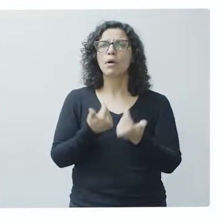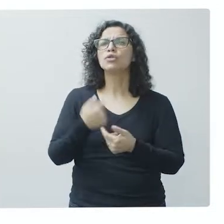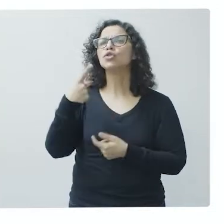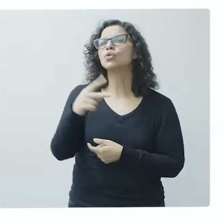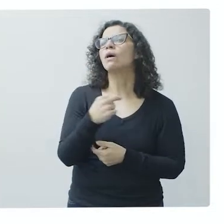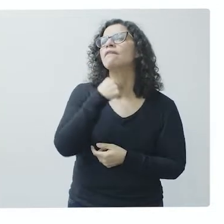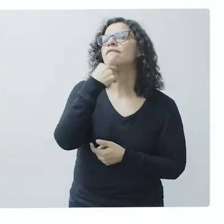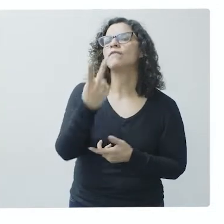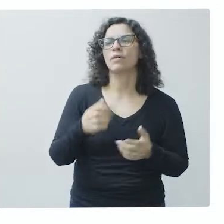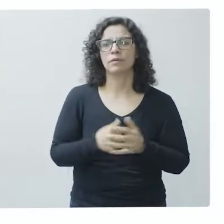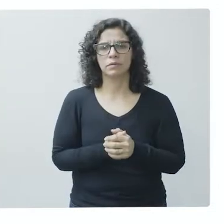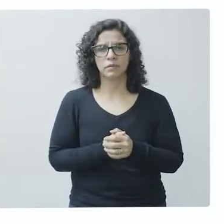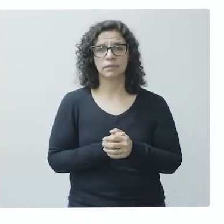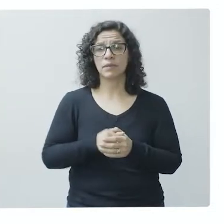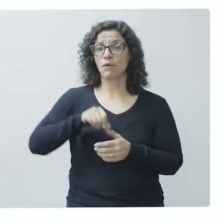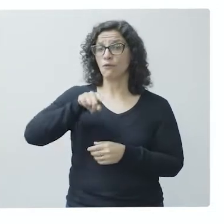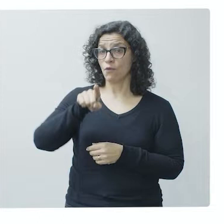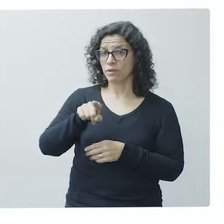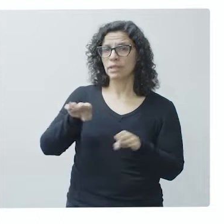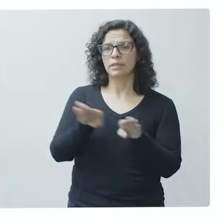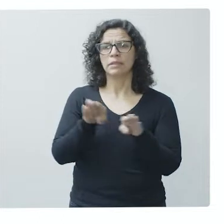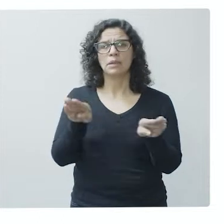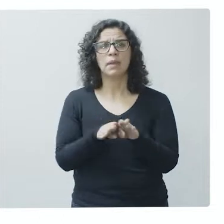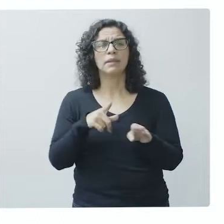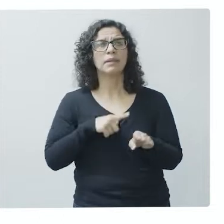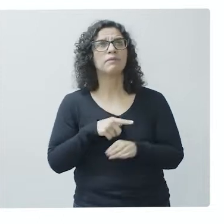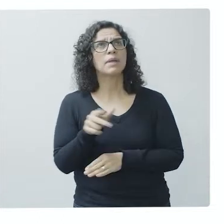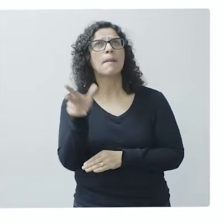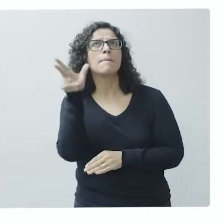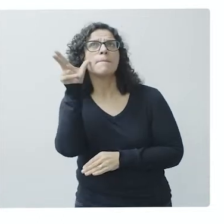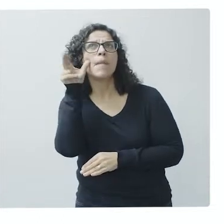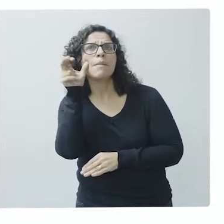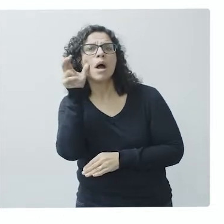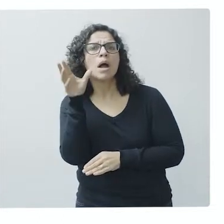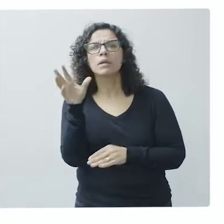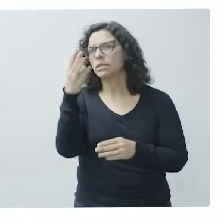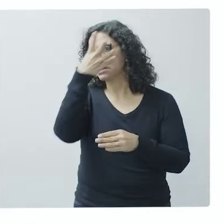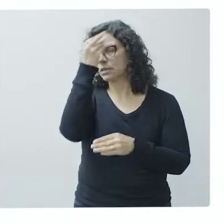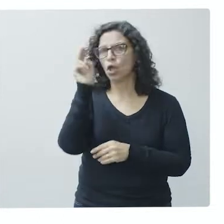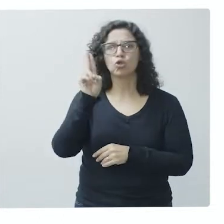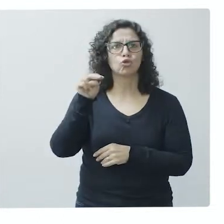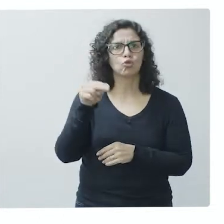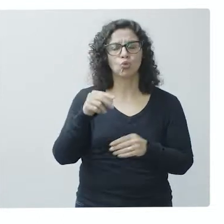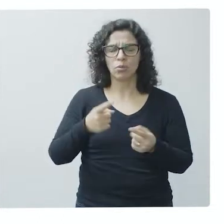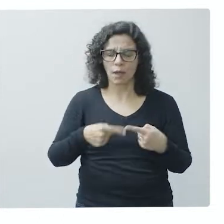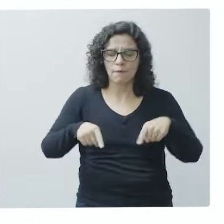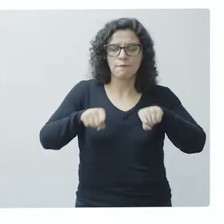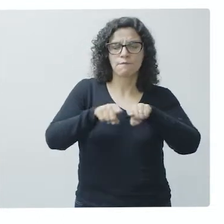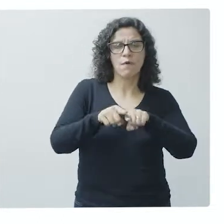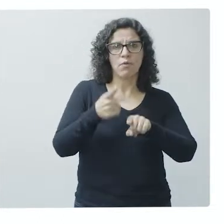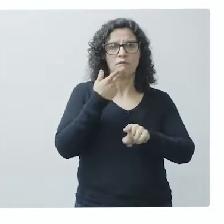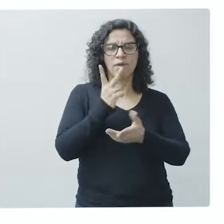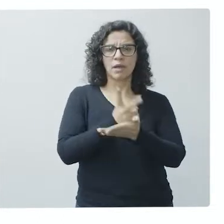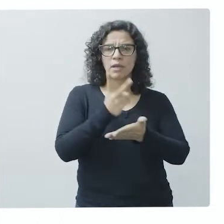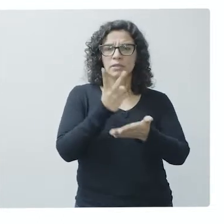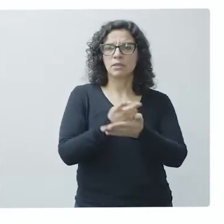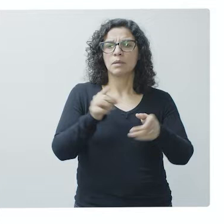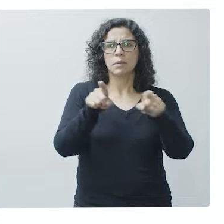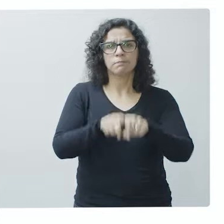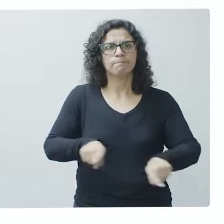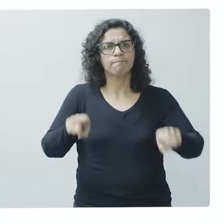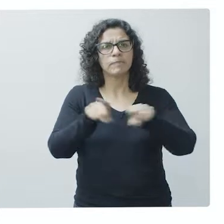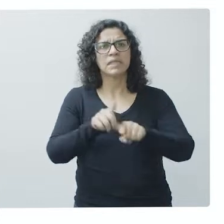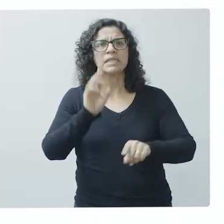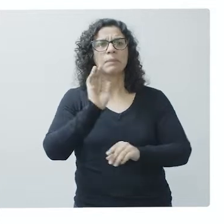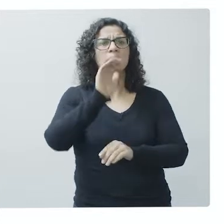tua voz. Sê o que o ouvido nunca esquece. Repete-te para sempre, em todos